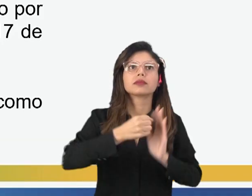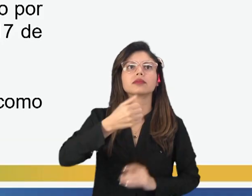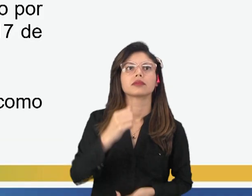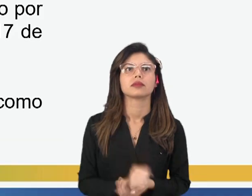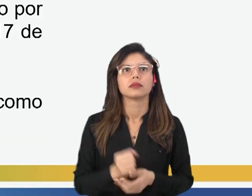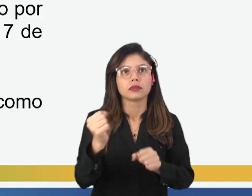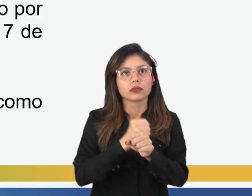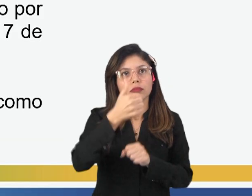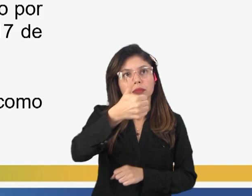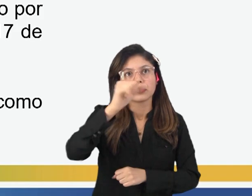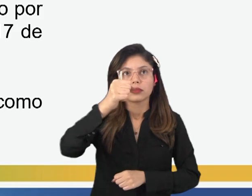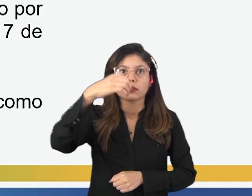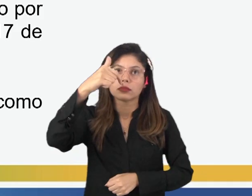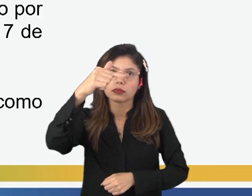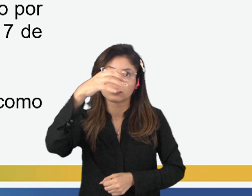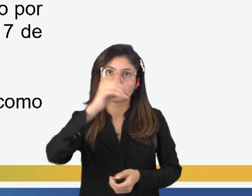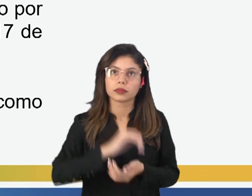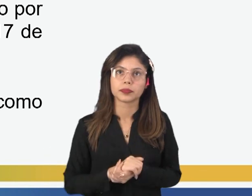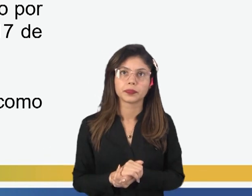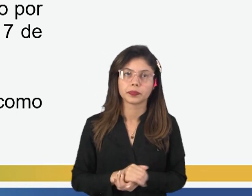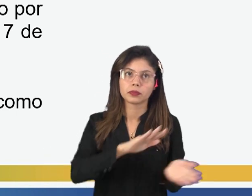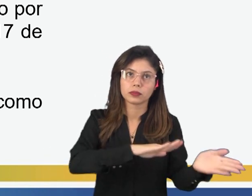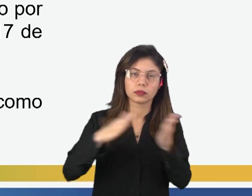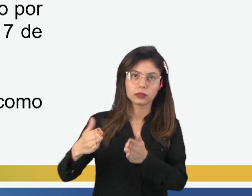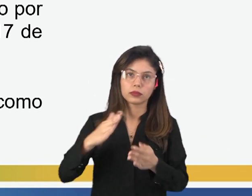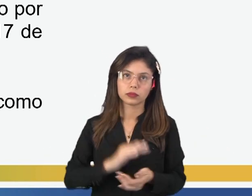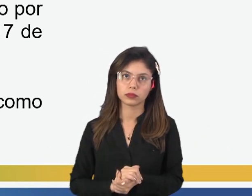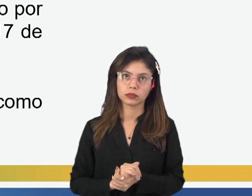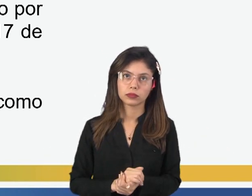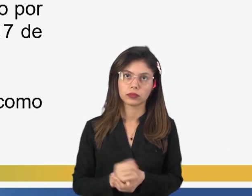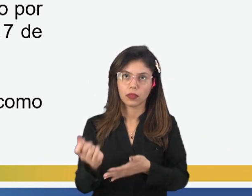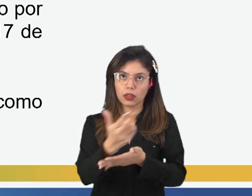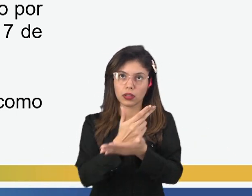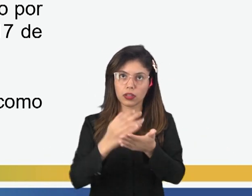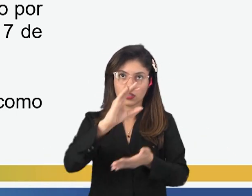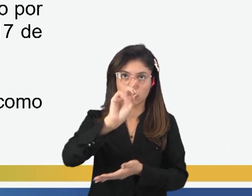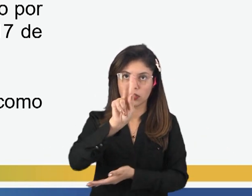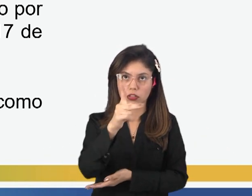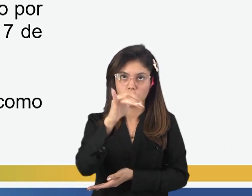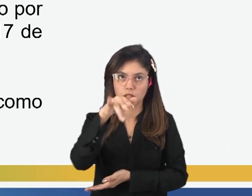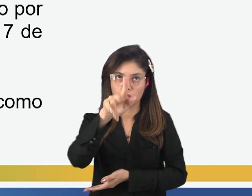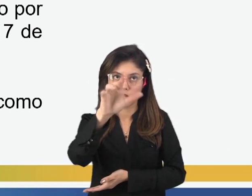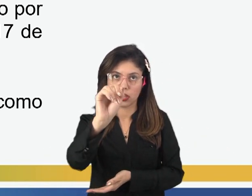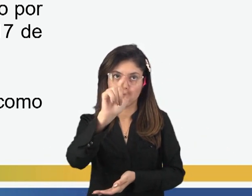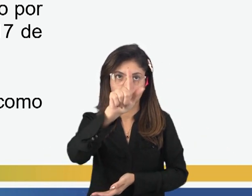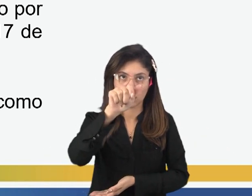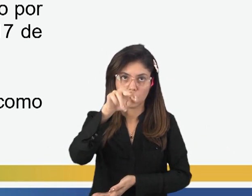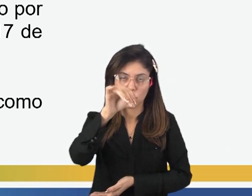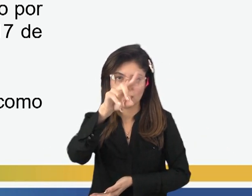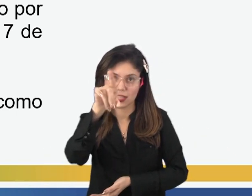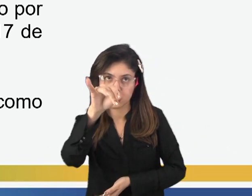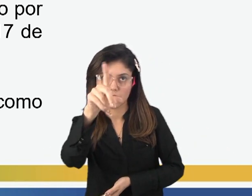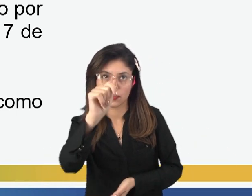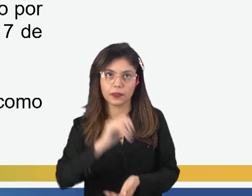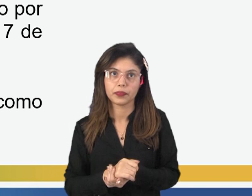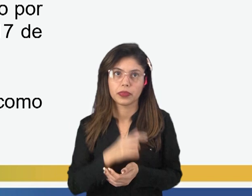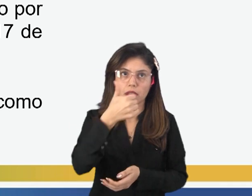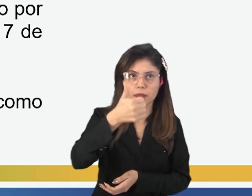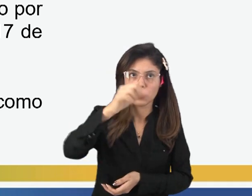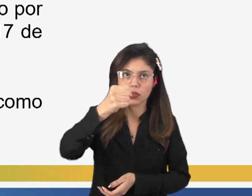de partida do choro e vai notabilizar a artista, né, instrumentista Chiquinha Gonzaga, que